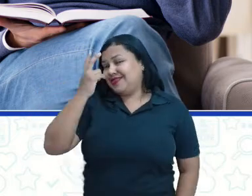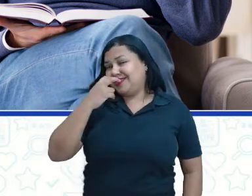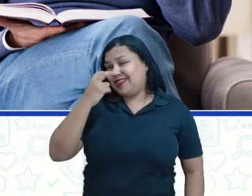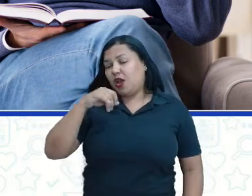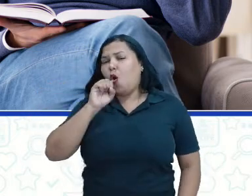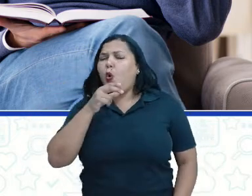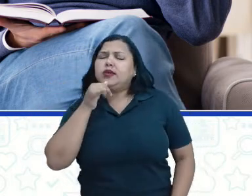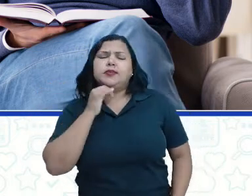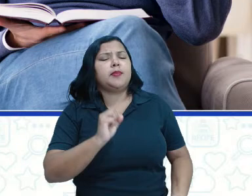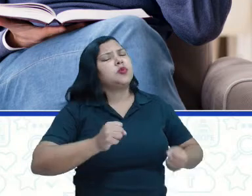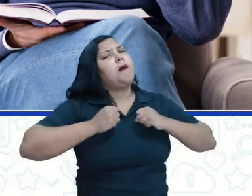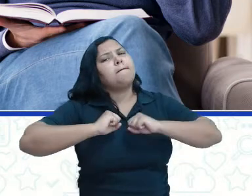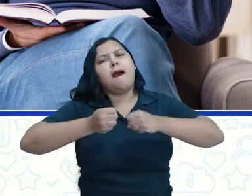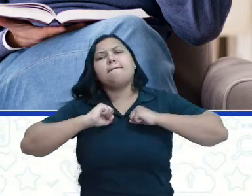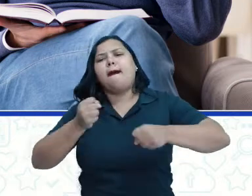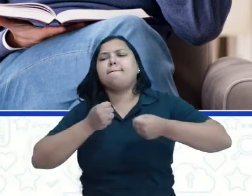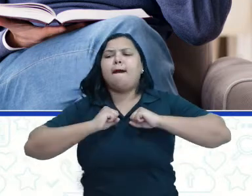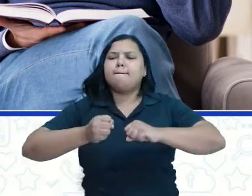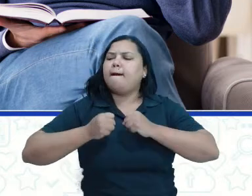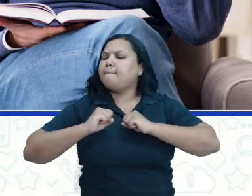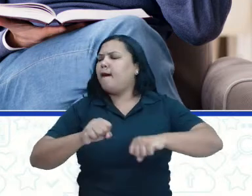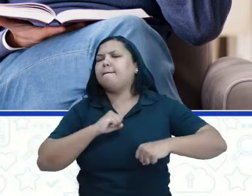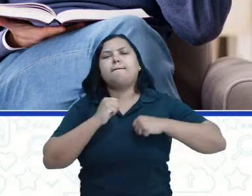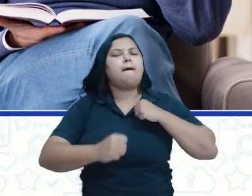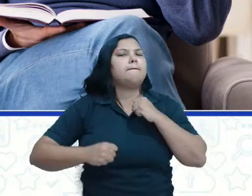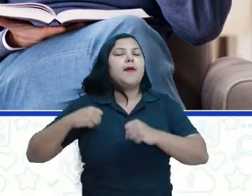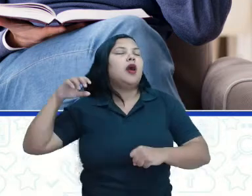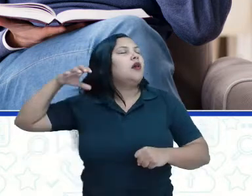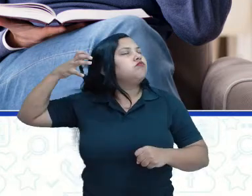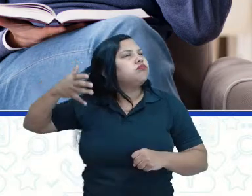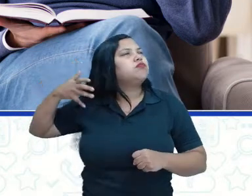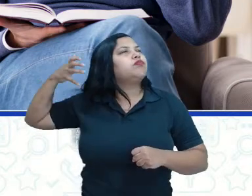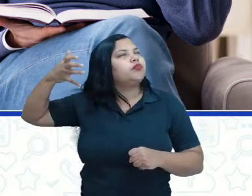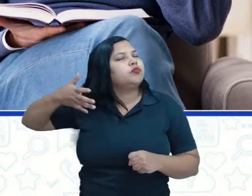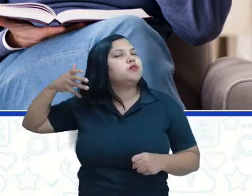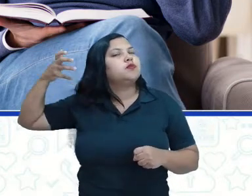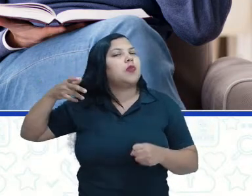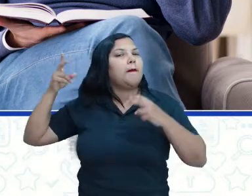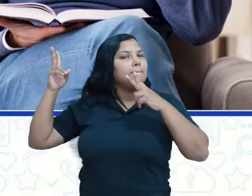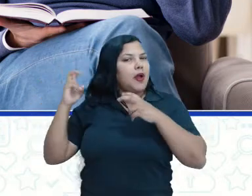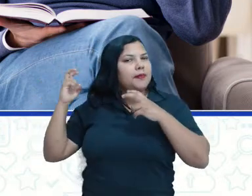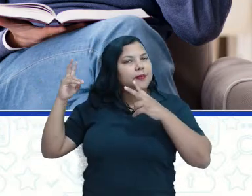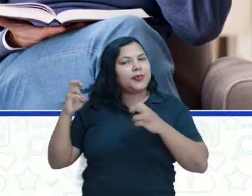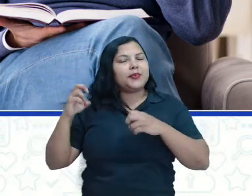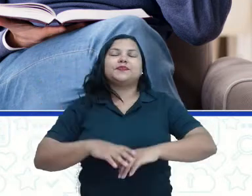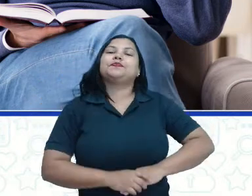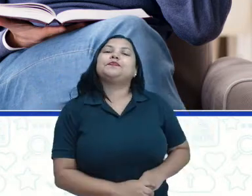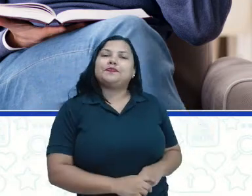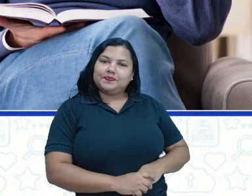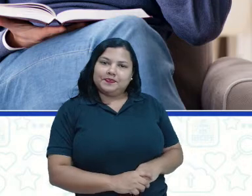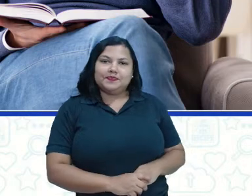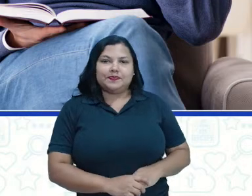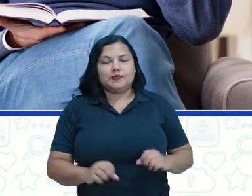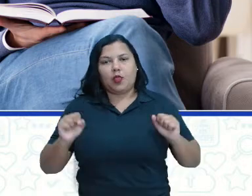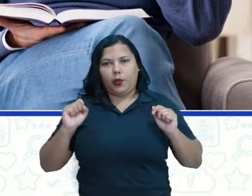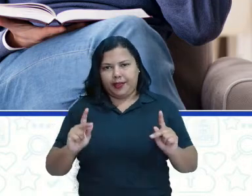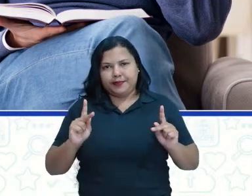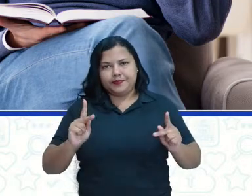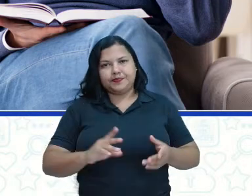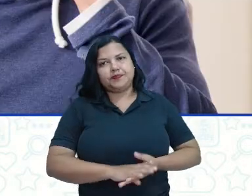correndo, quem tá fazendo outra atividade e ao mesmo tempo ouvindo música ali, no caso, em vez de a música, ouvir um audiobook, né? Que